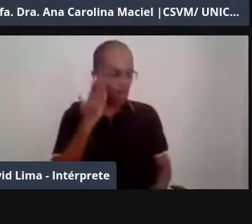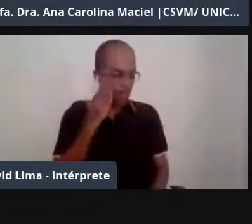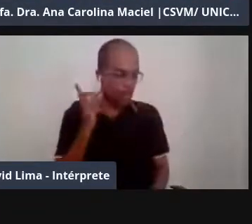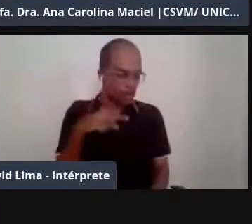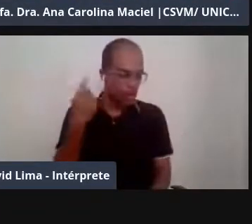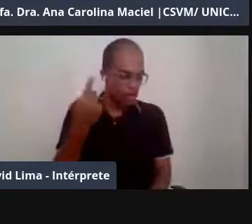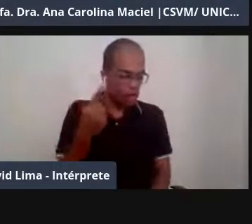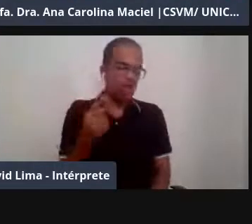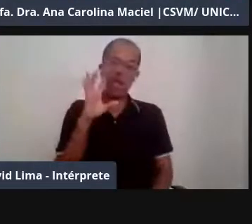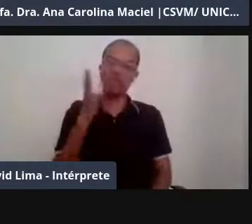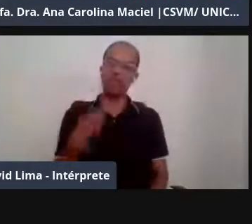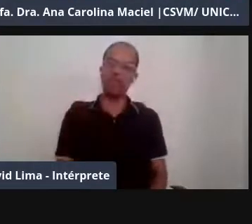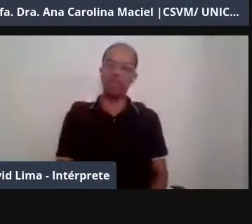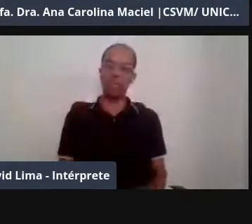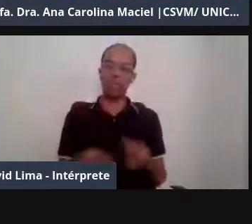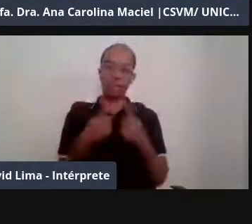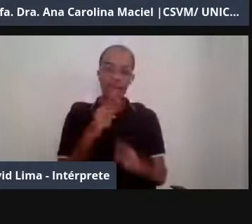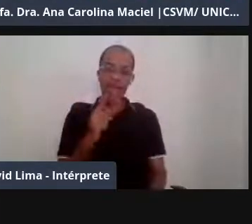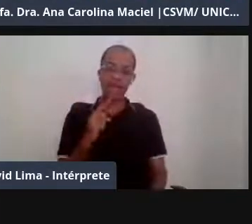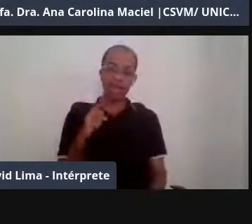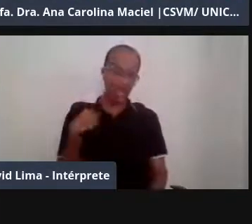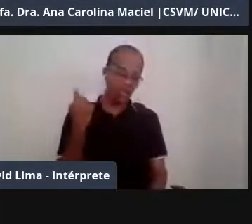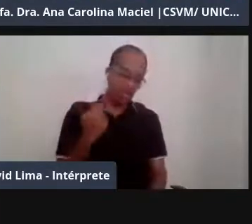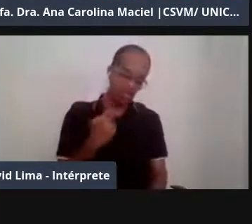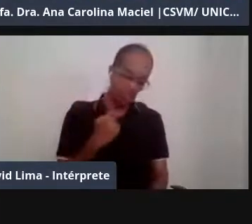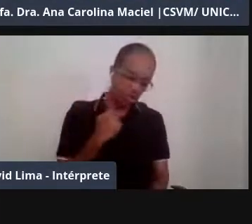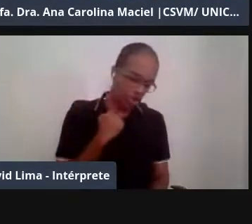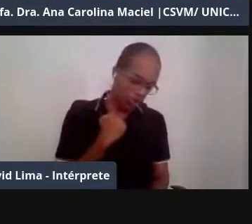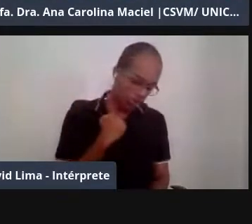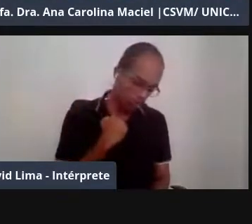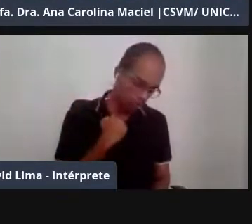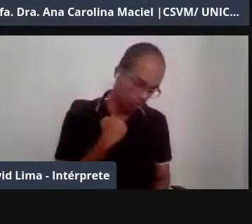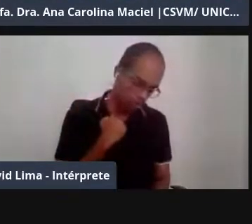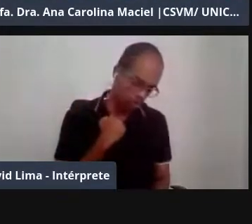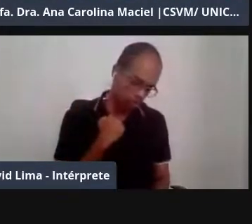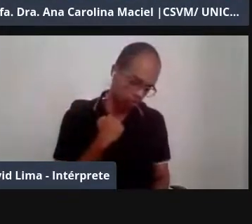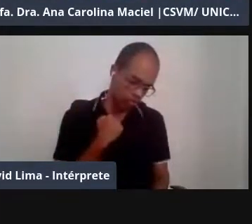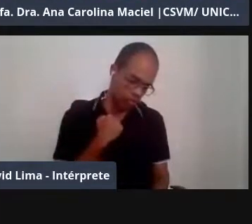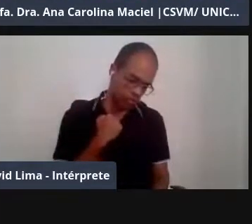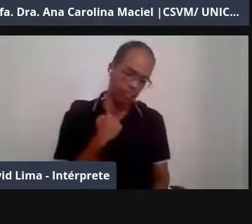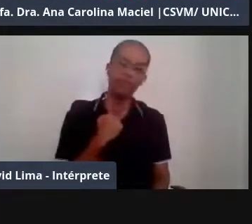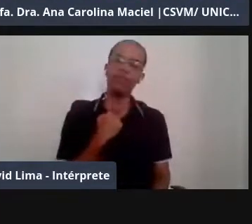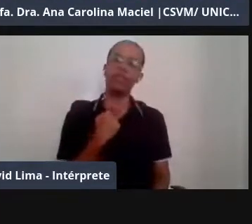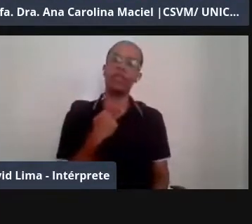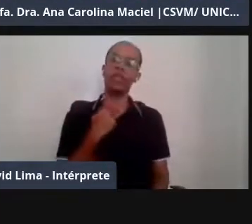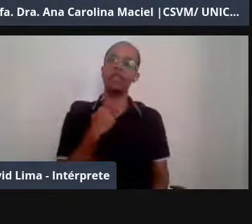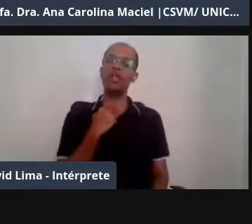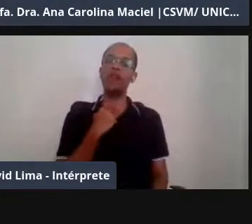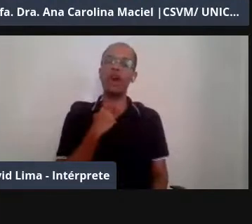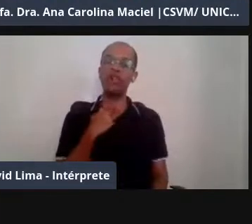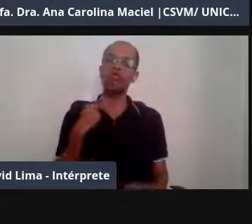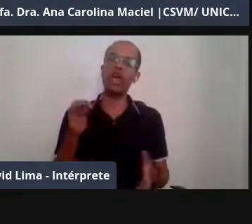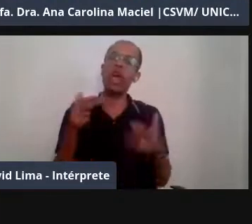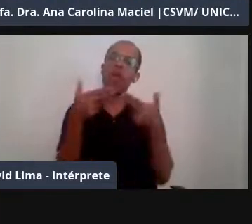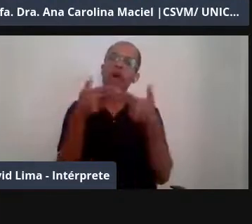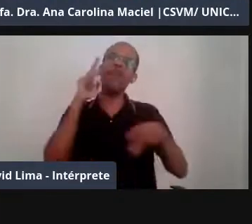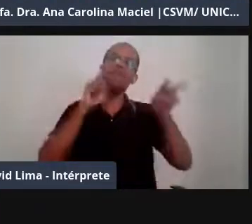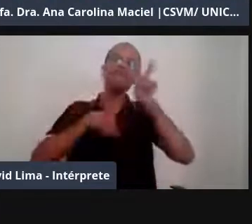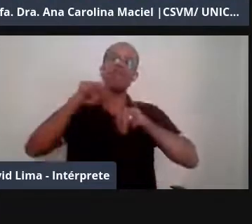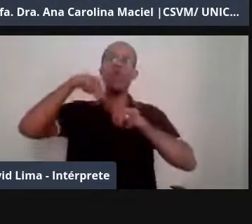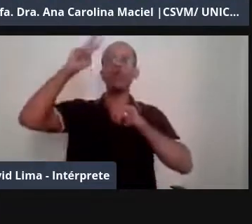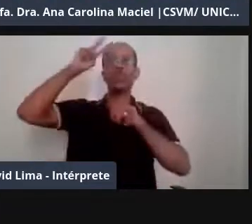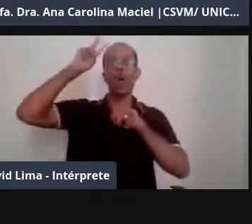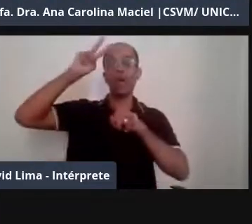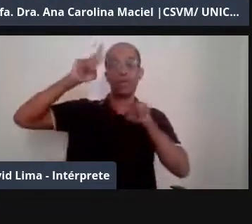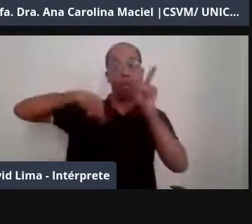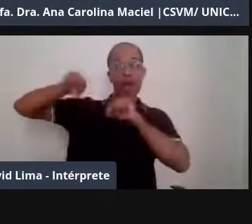imediato. Mas a gente não pode perder de foco uma visão maior, uma visão histórica. Essa visão